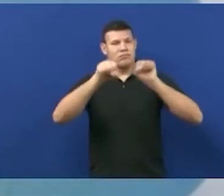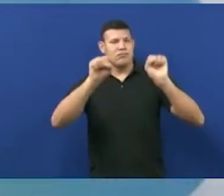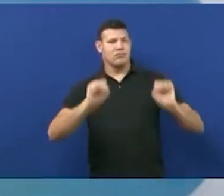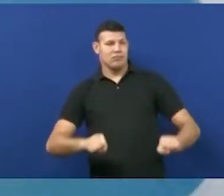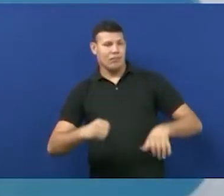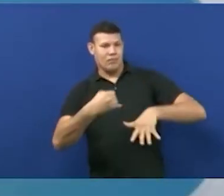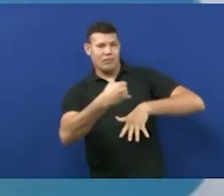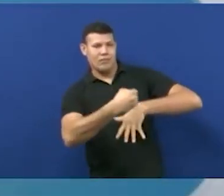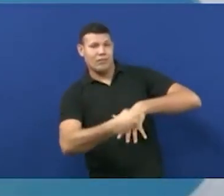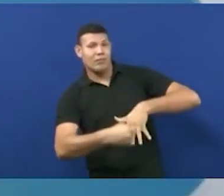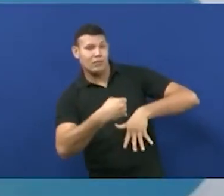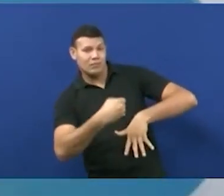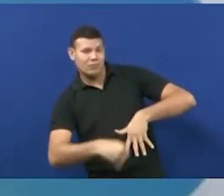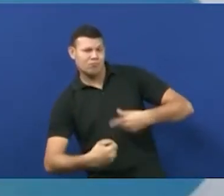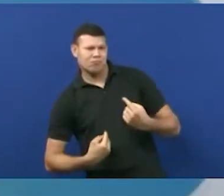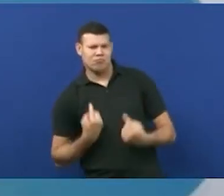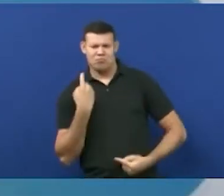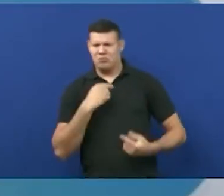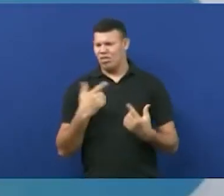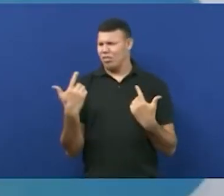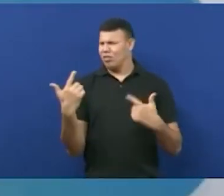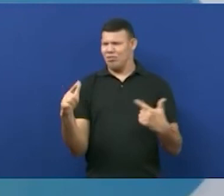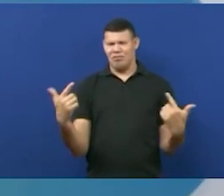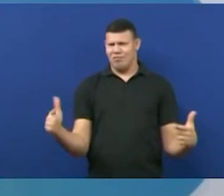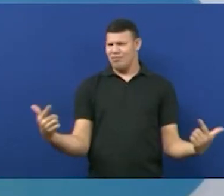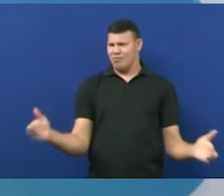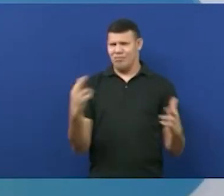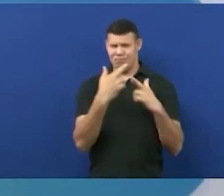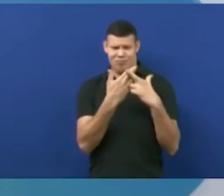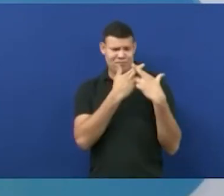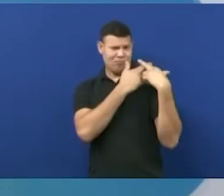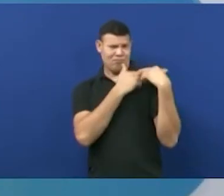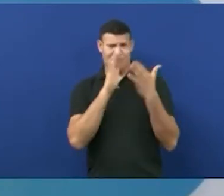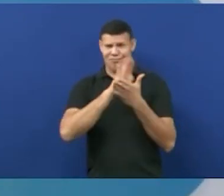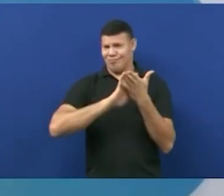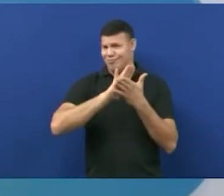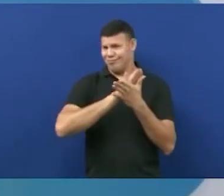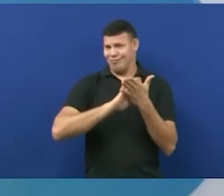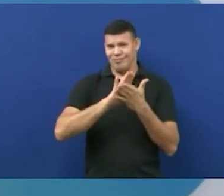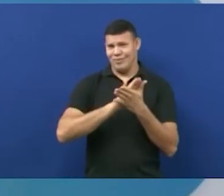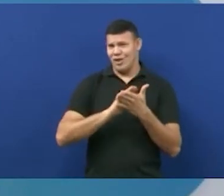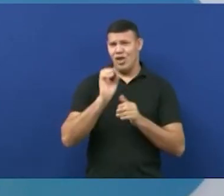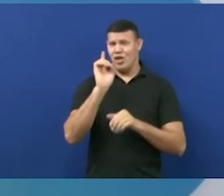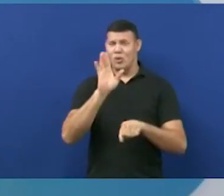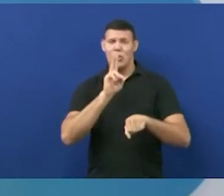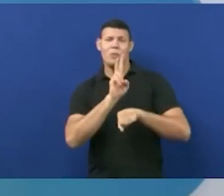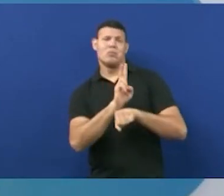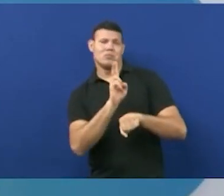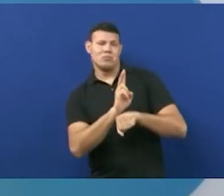ele não faz parte desse processo. O sistema linfático auxilia na defesa